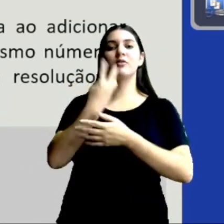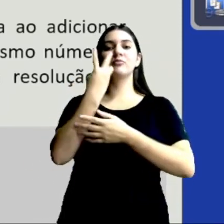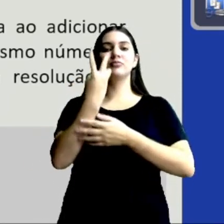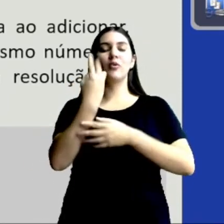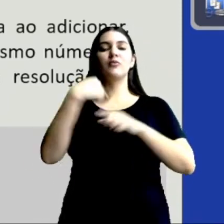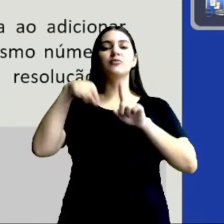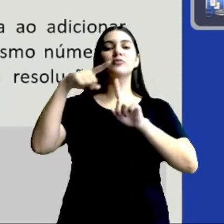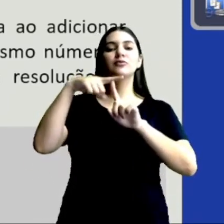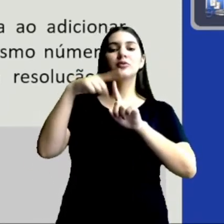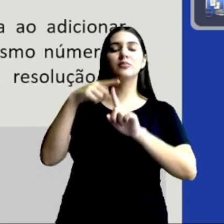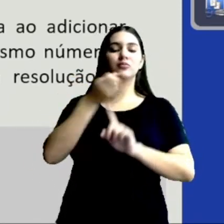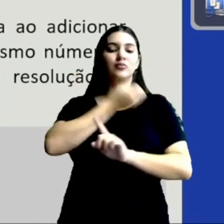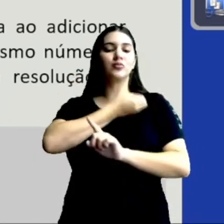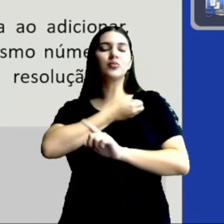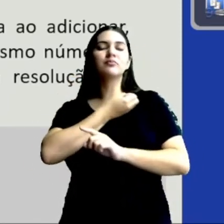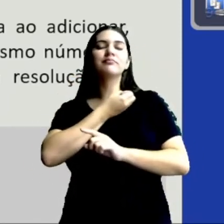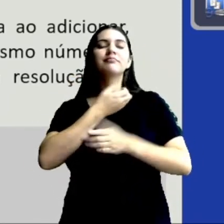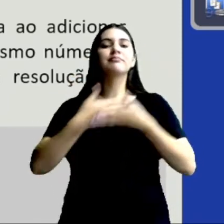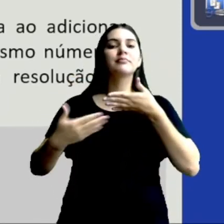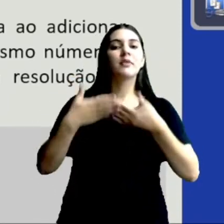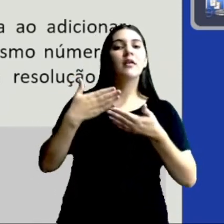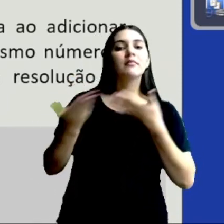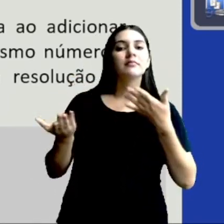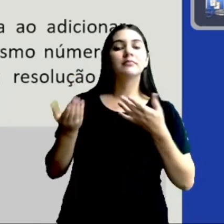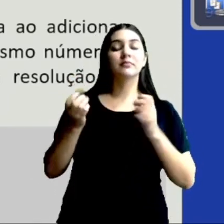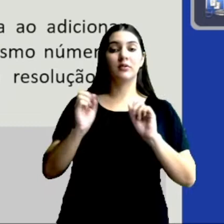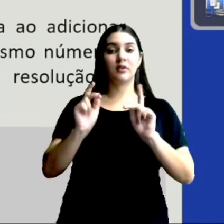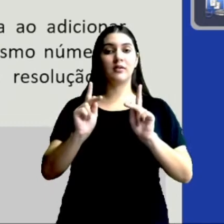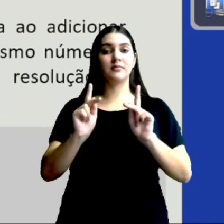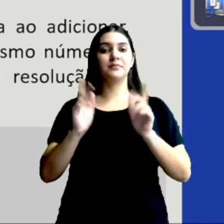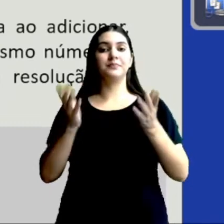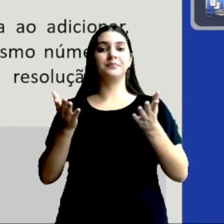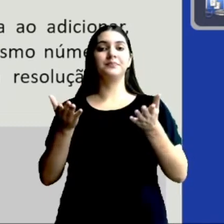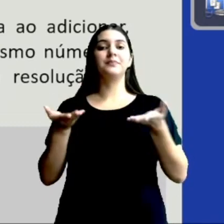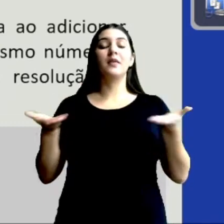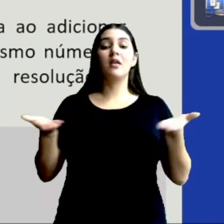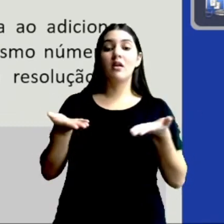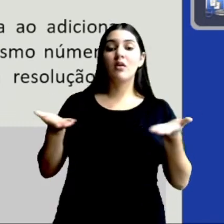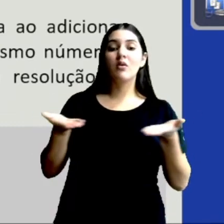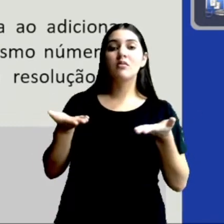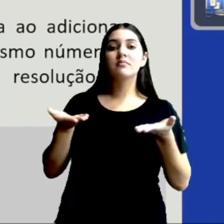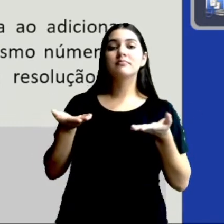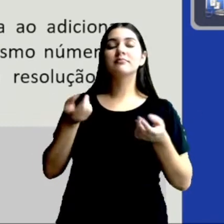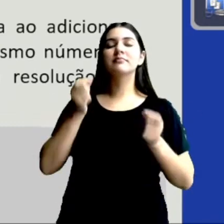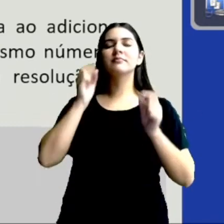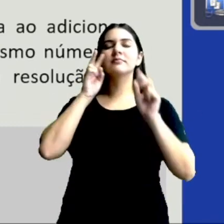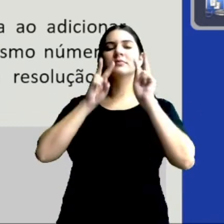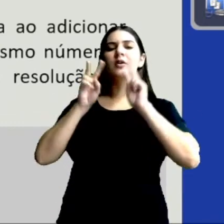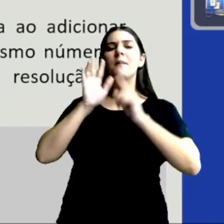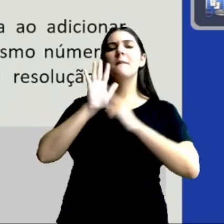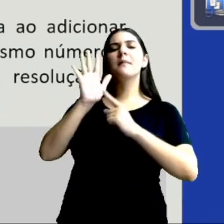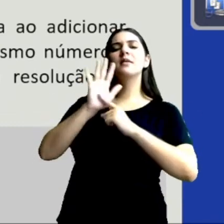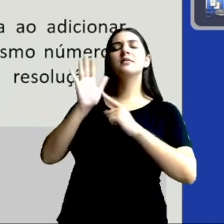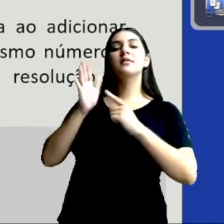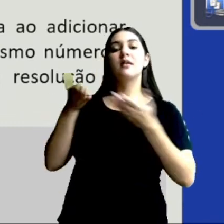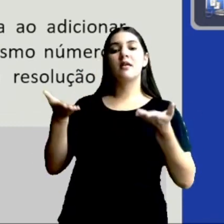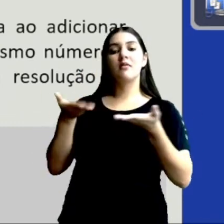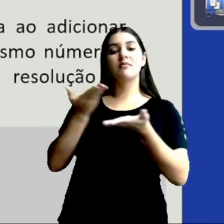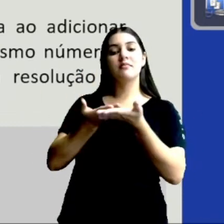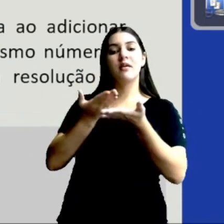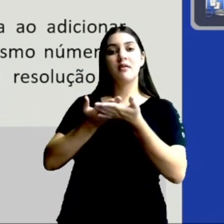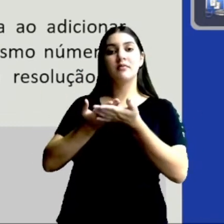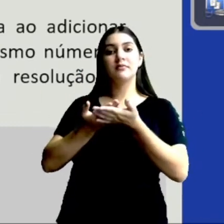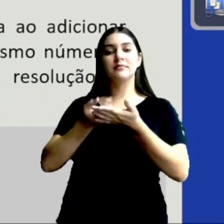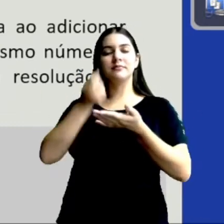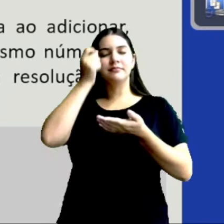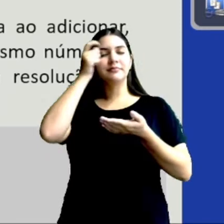um número qualquer, faz uma operação qualquer, tá bom? Então, para isso, a gente vai apresentar na aula a ideia de